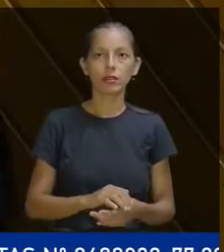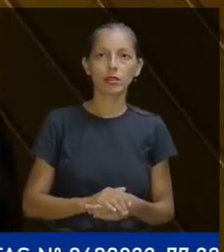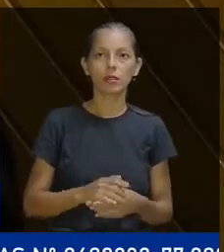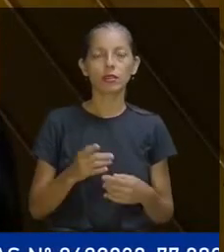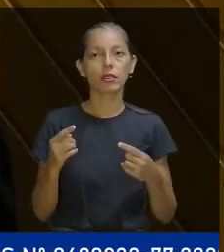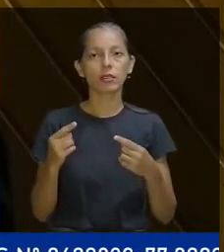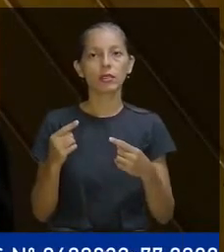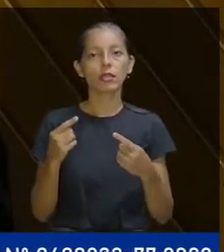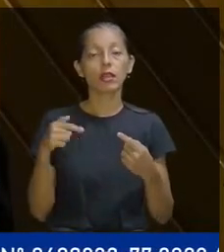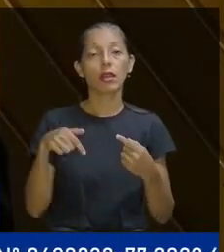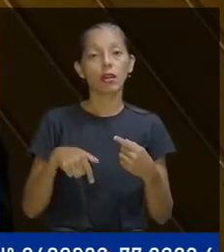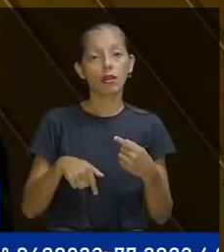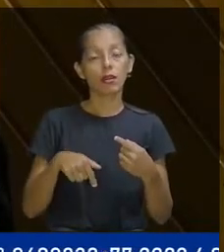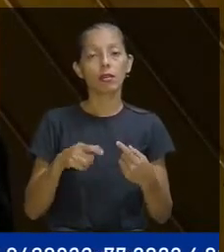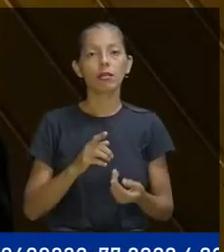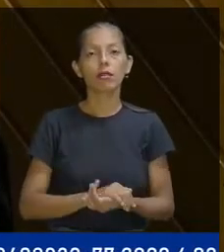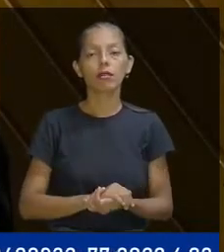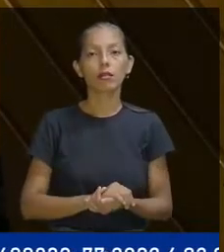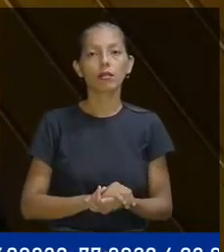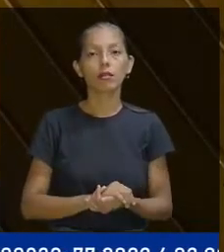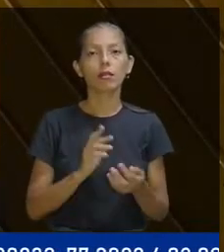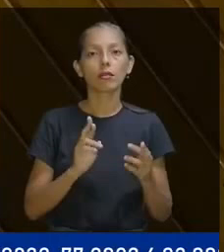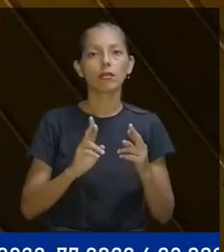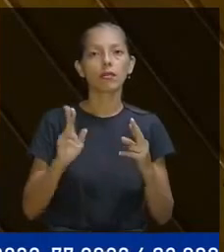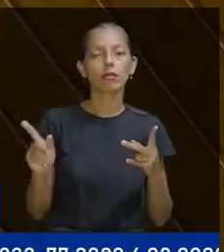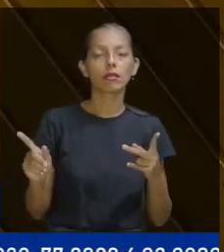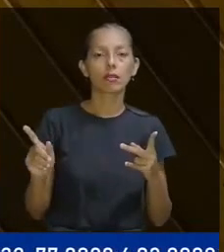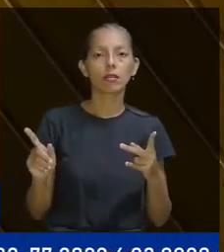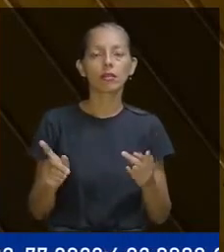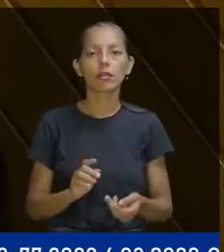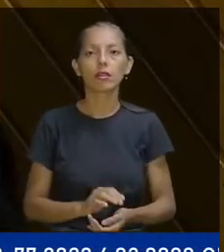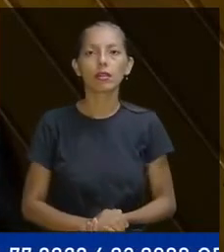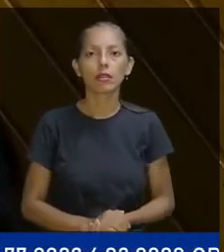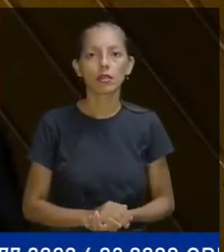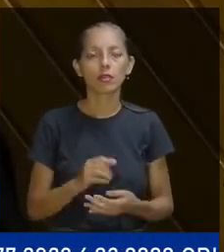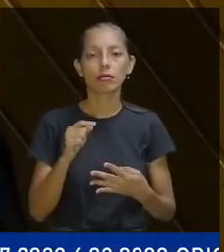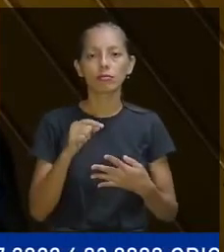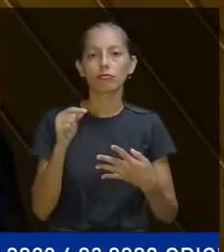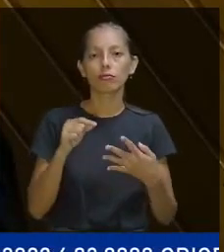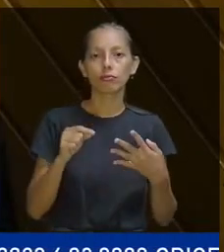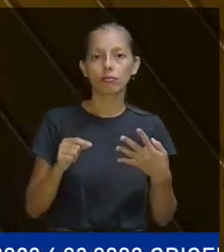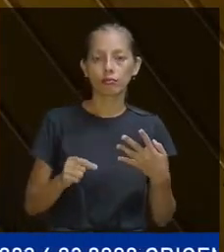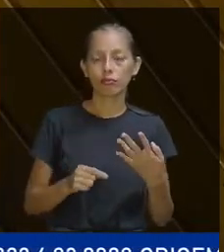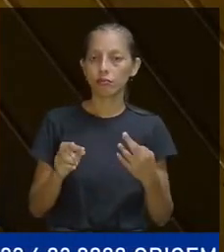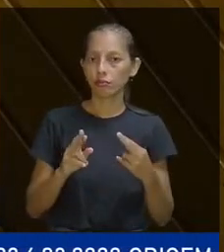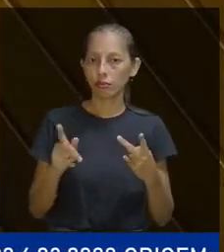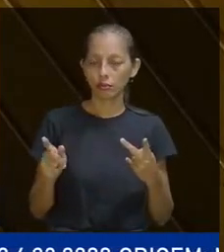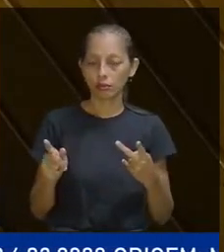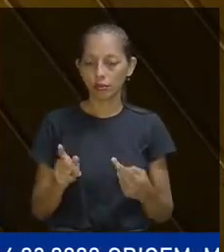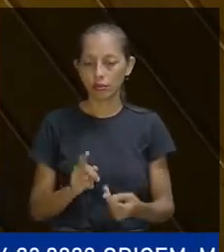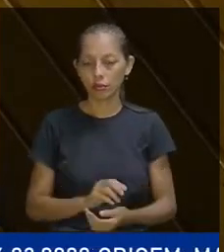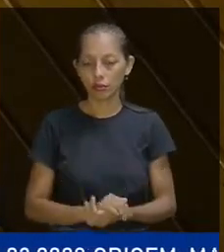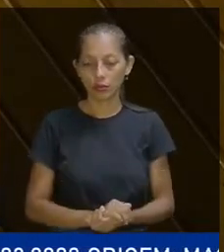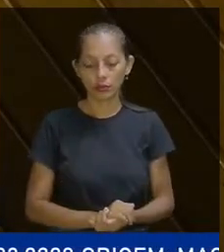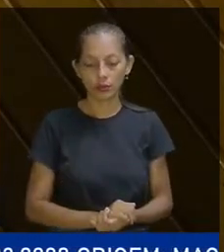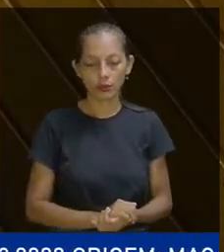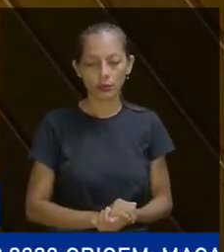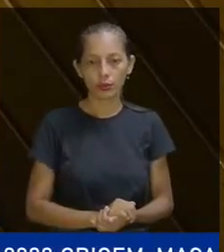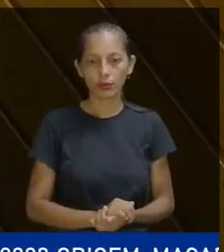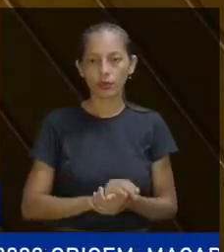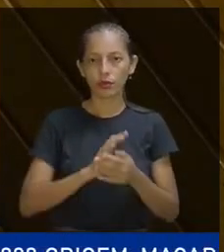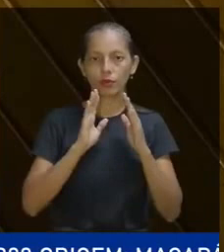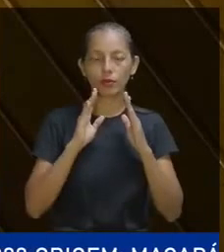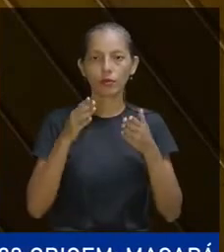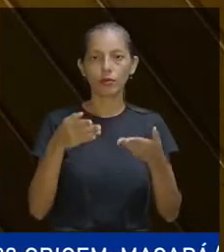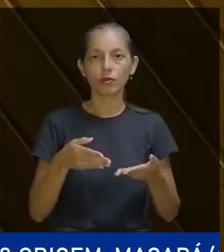aqui é diferente, uma vez que o que foi consolidado no acórdão, né, é o que é objeto